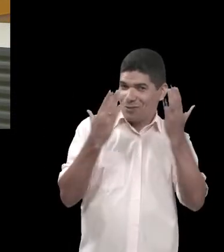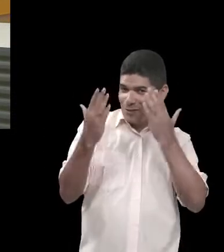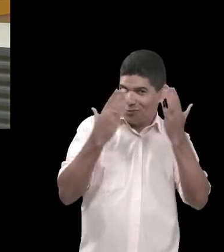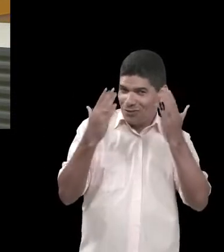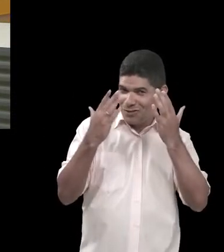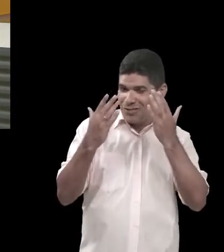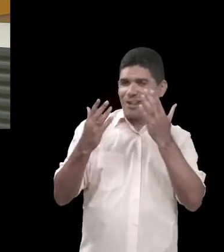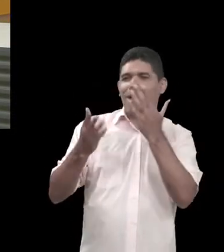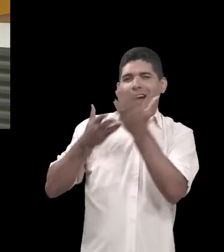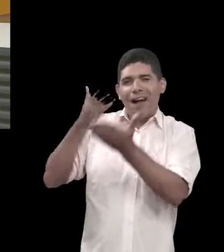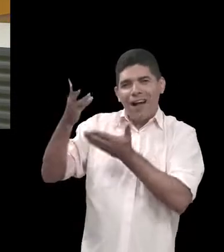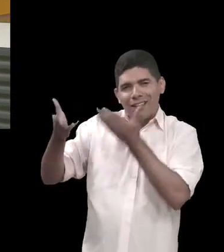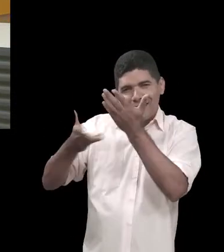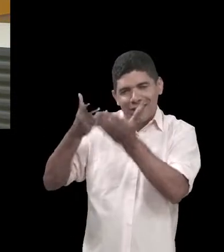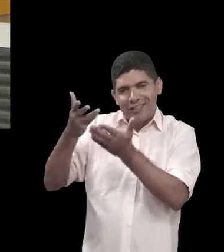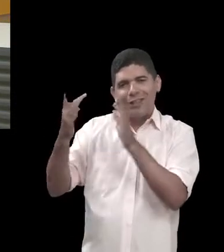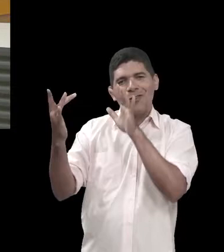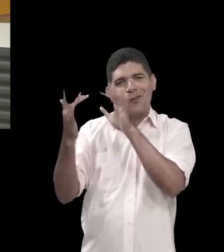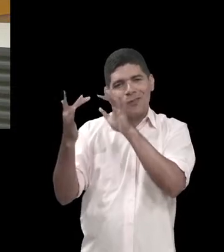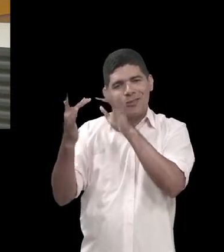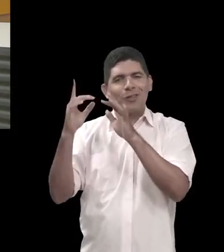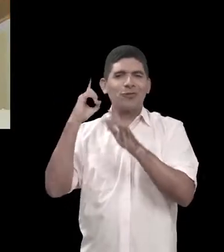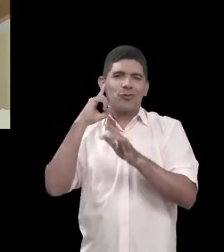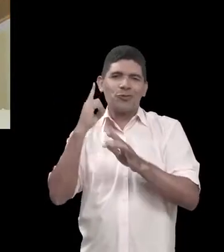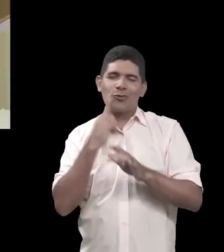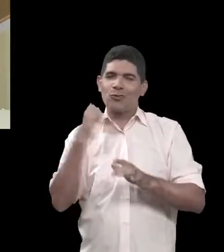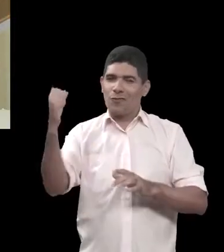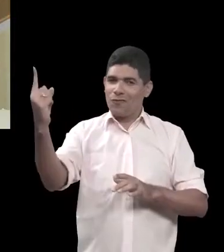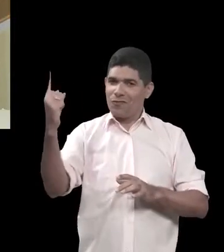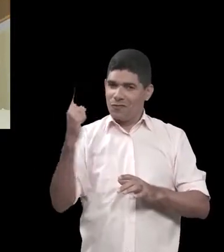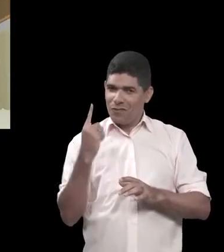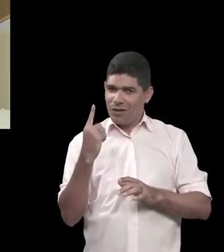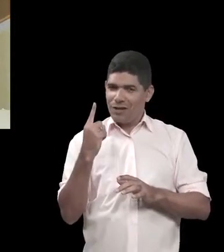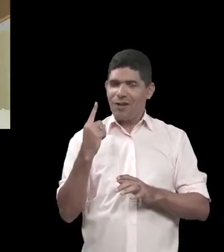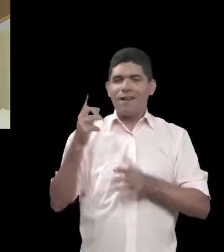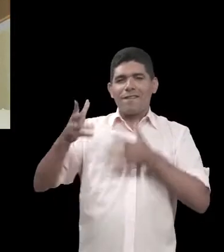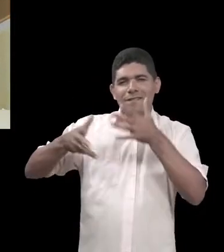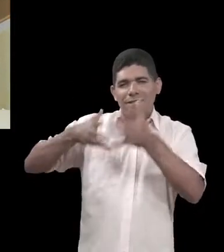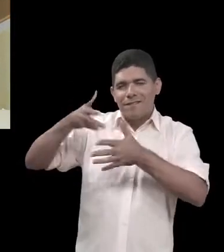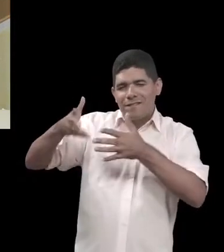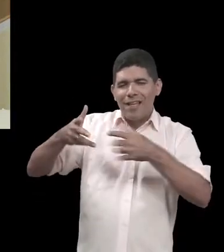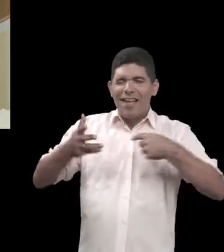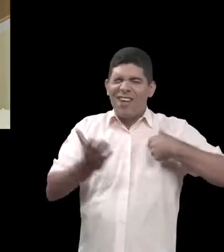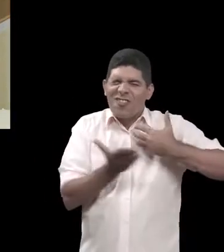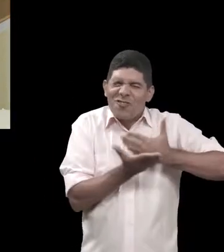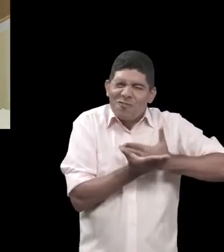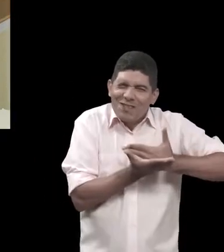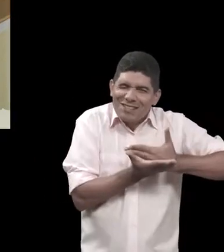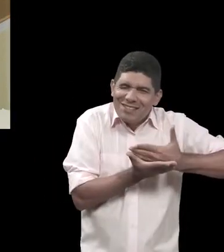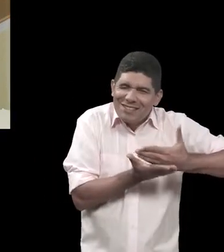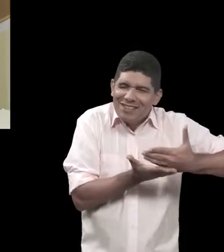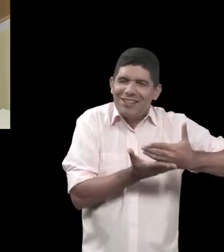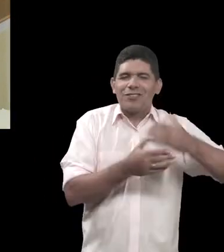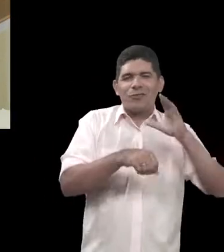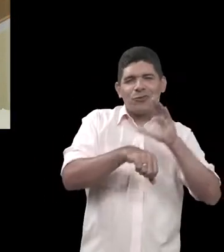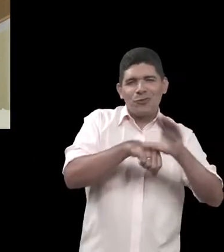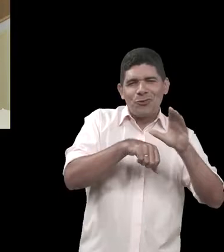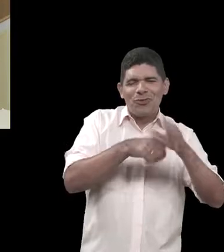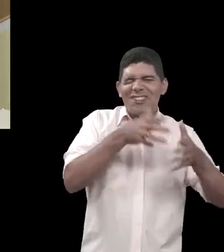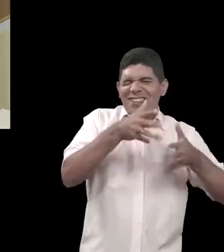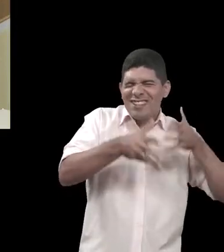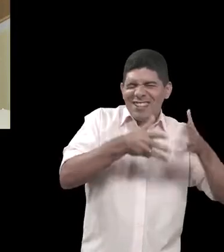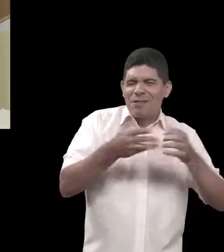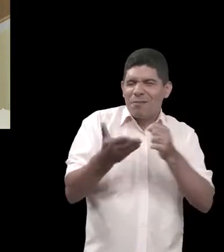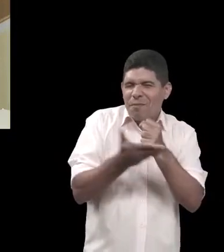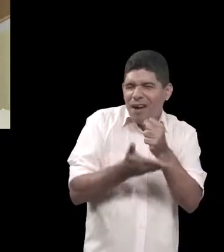meu estágio final, eu atendi uma pessoa surda em Libras e aí eu estava no início de um curso de Libras básico e contei com a presença